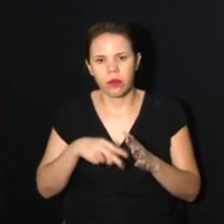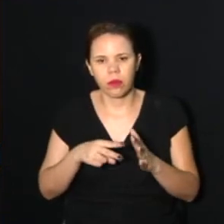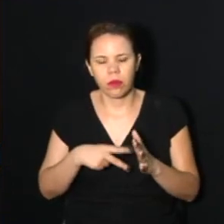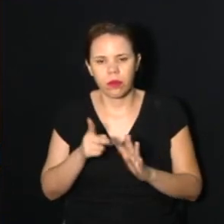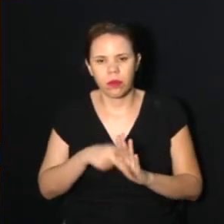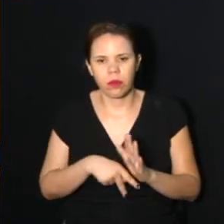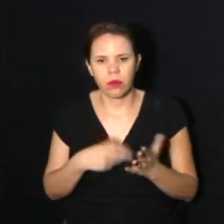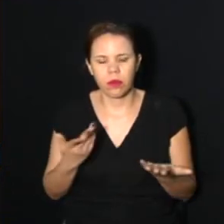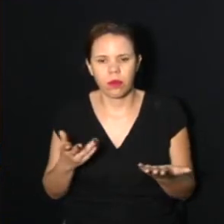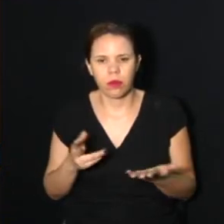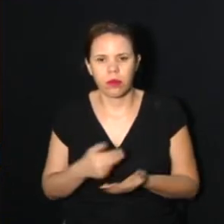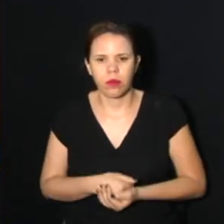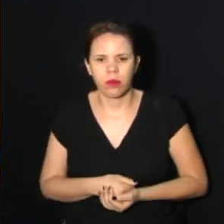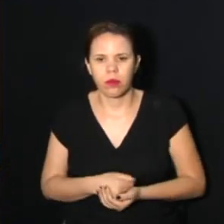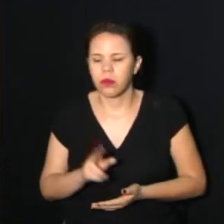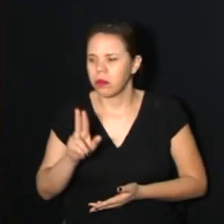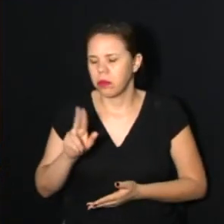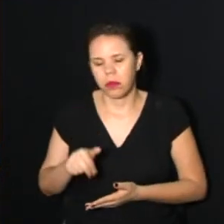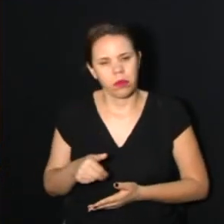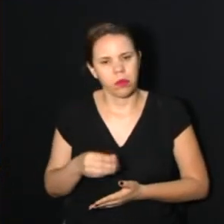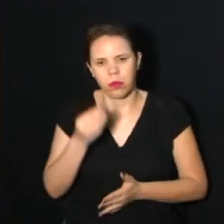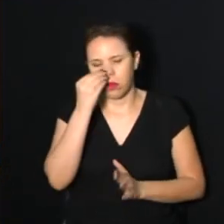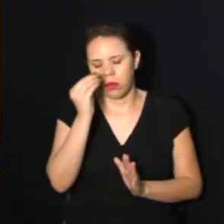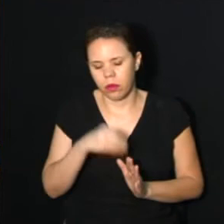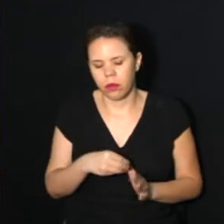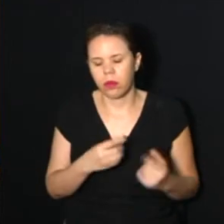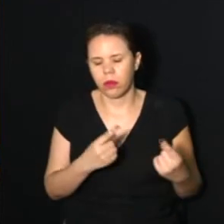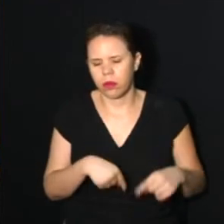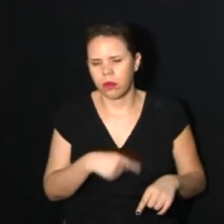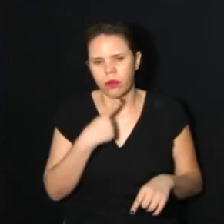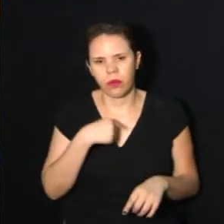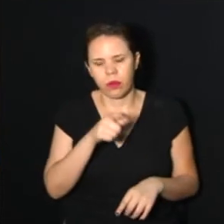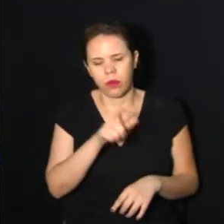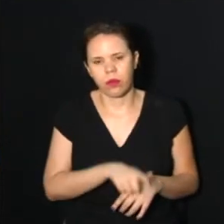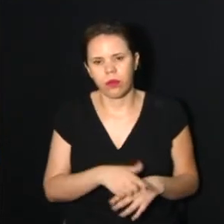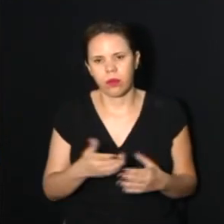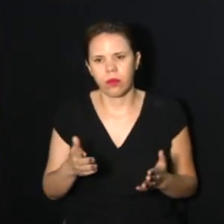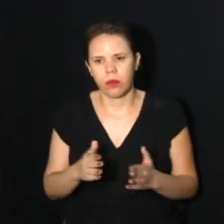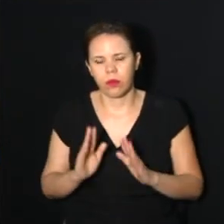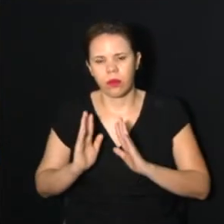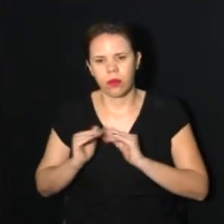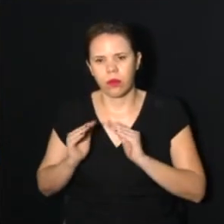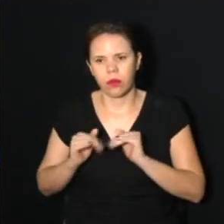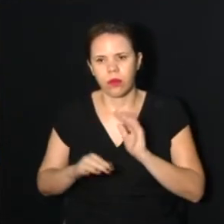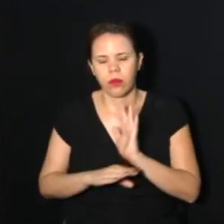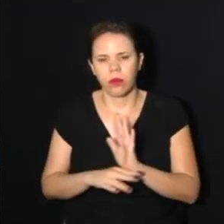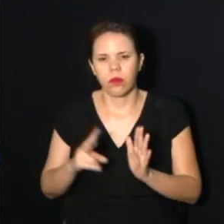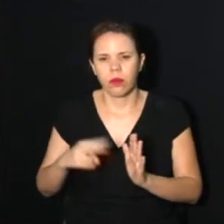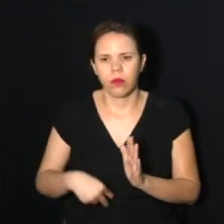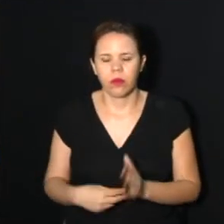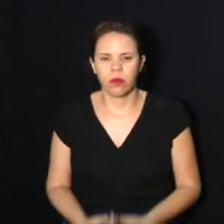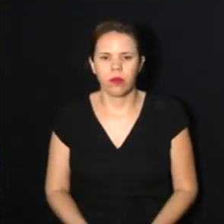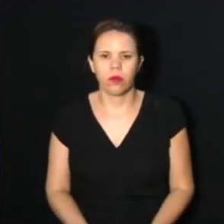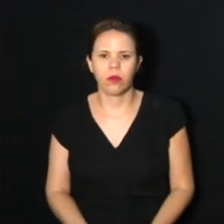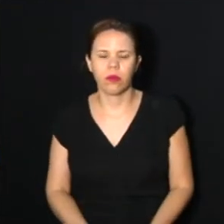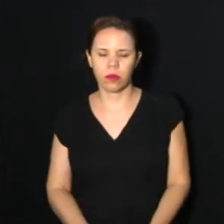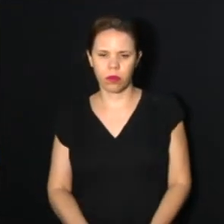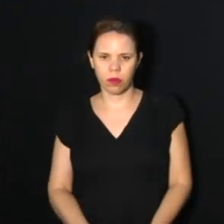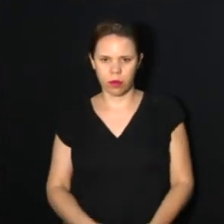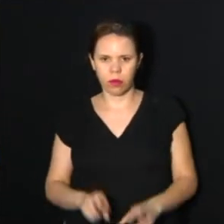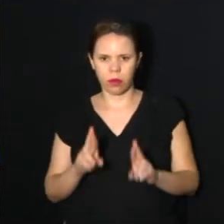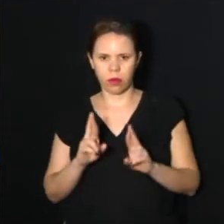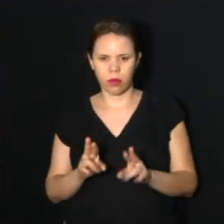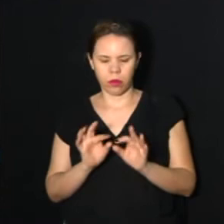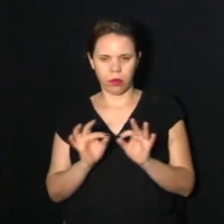jamais indeferi, jamais contrariei a vontade daquele que tem vontade de ser relator. Então, espero que essa justificativa,